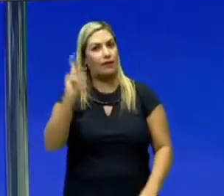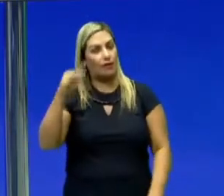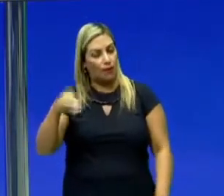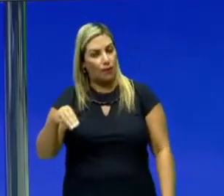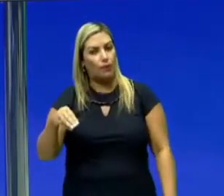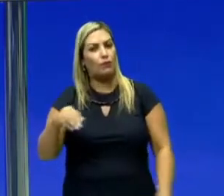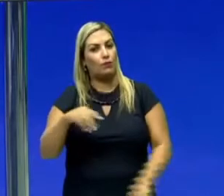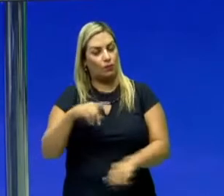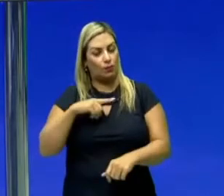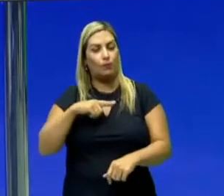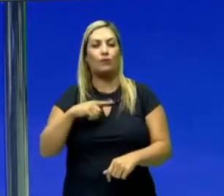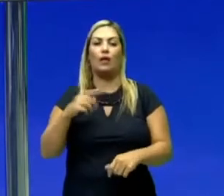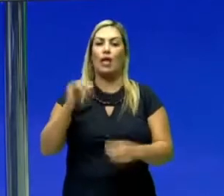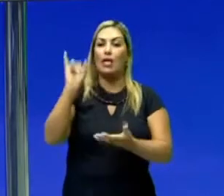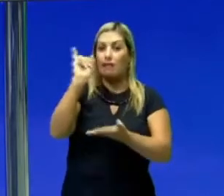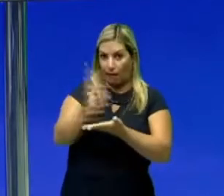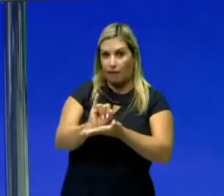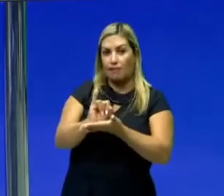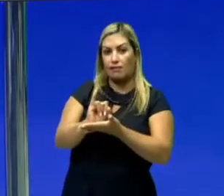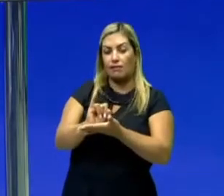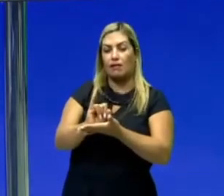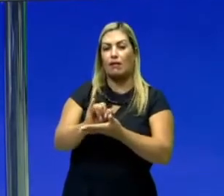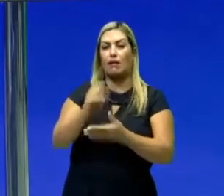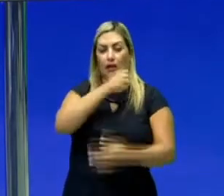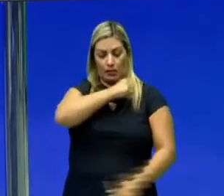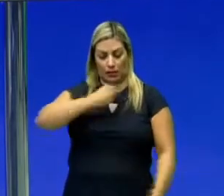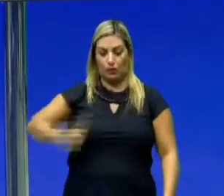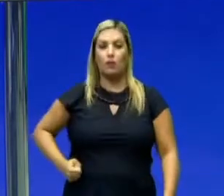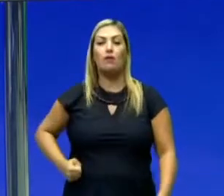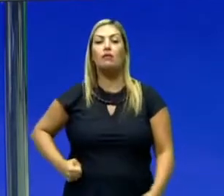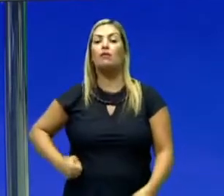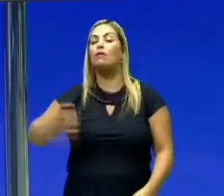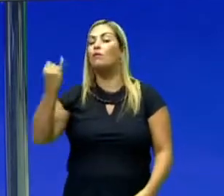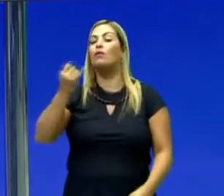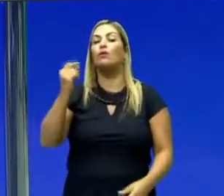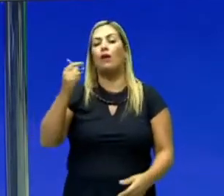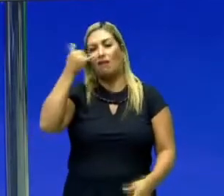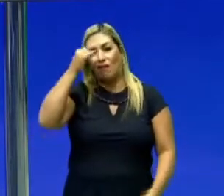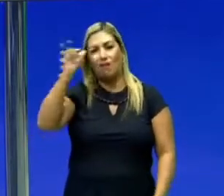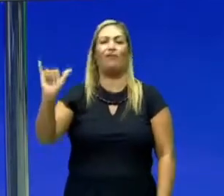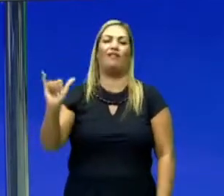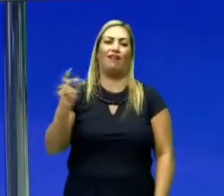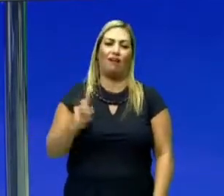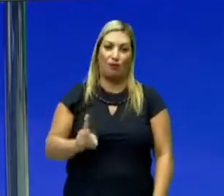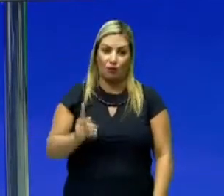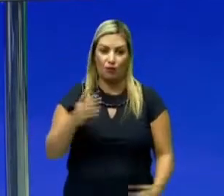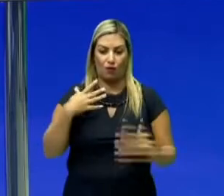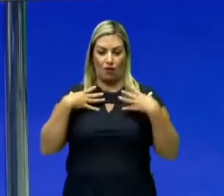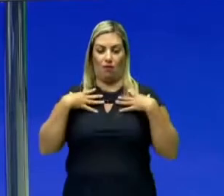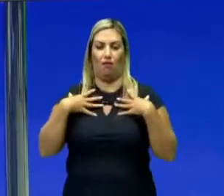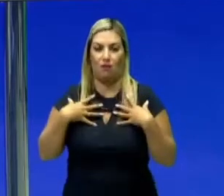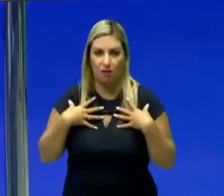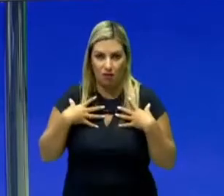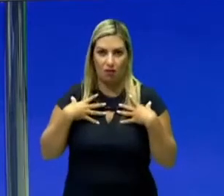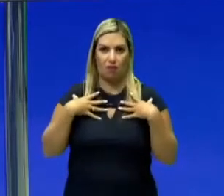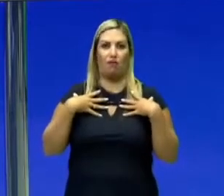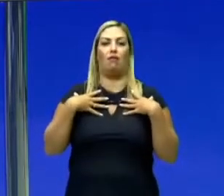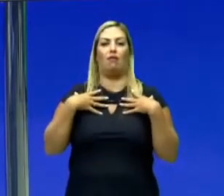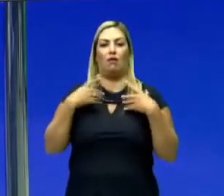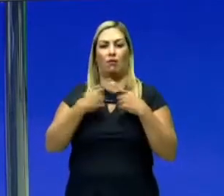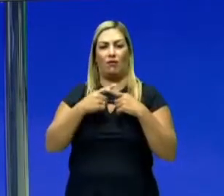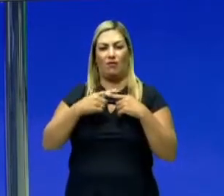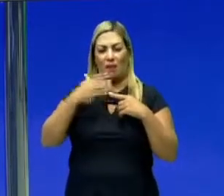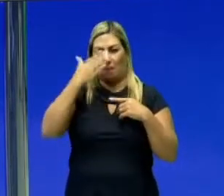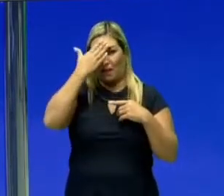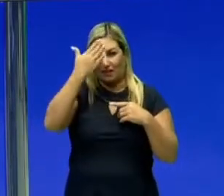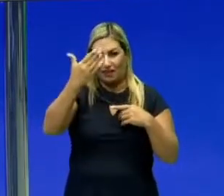por hora. O que é isso? Inércia. Para que o cinto segurança vem? Para evitar que você continue. Porque se você continuar, você vai